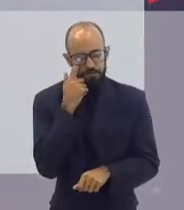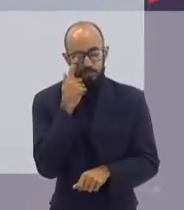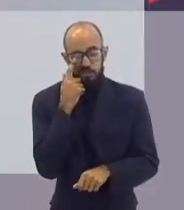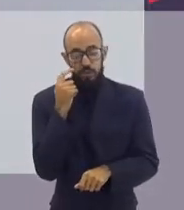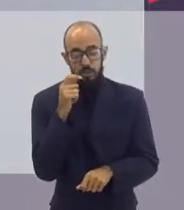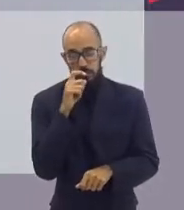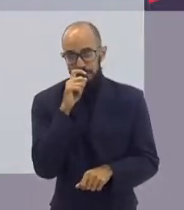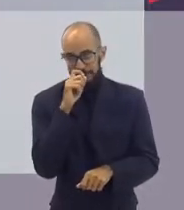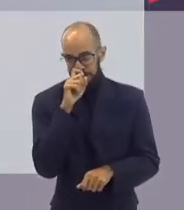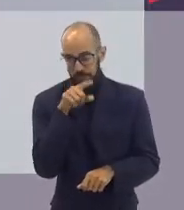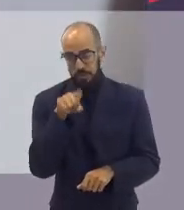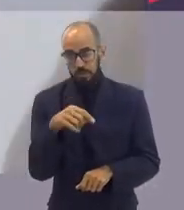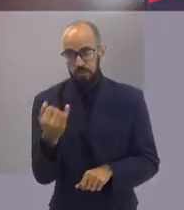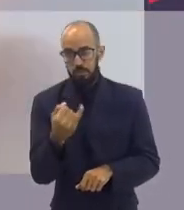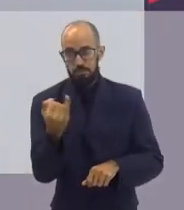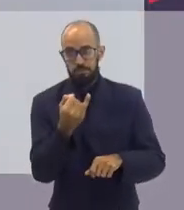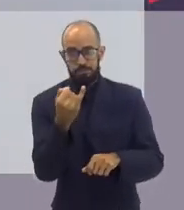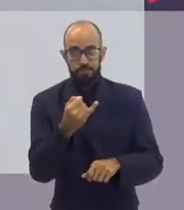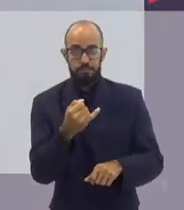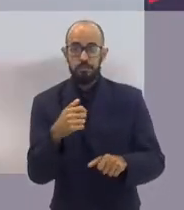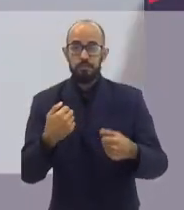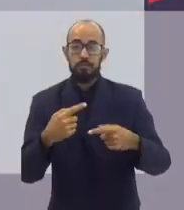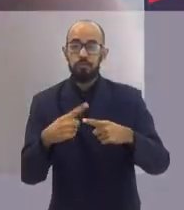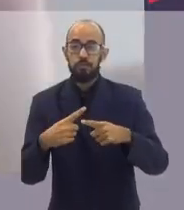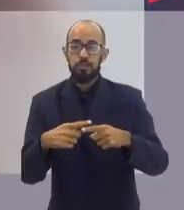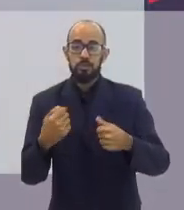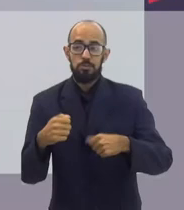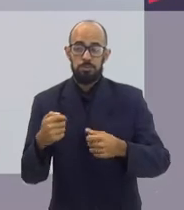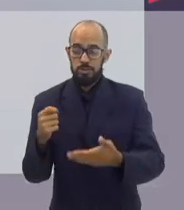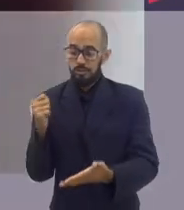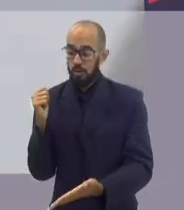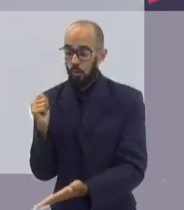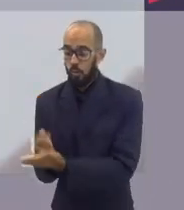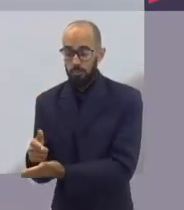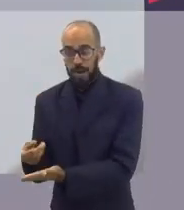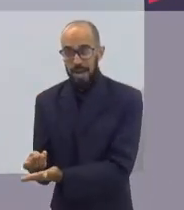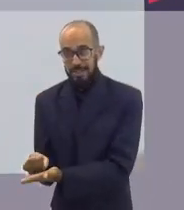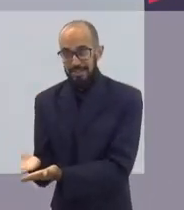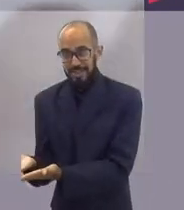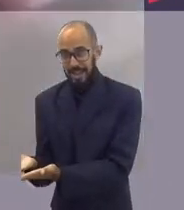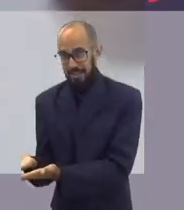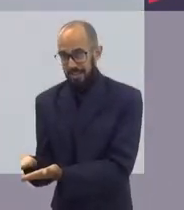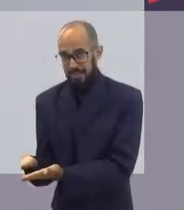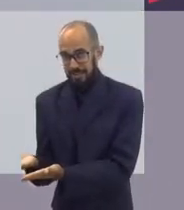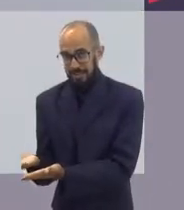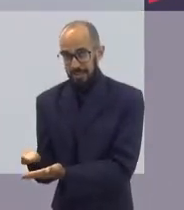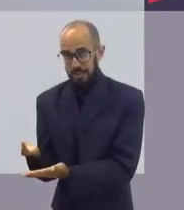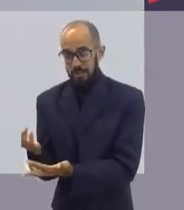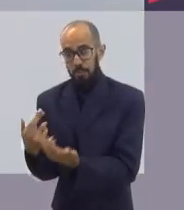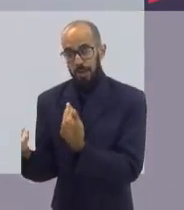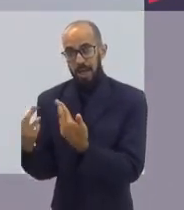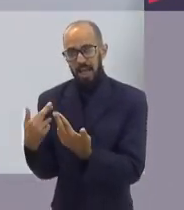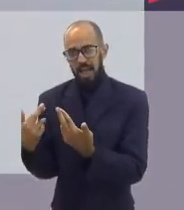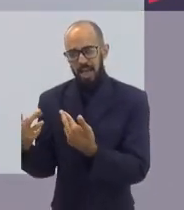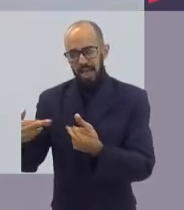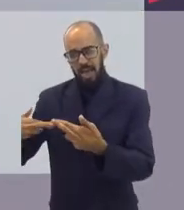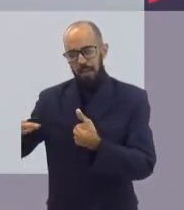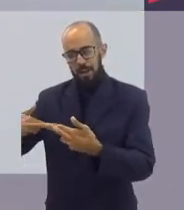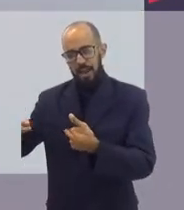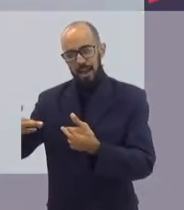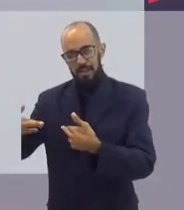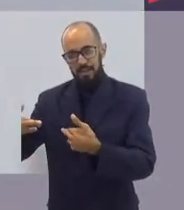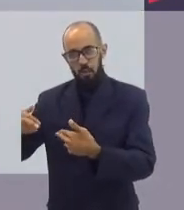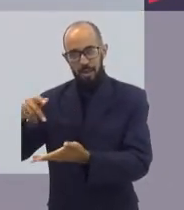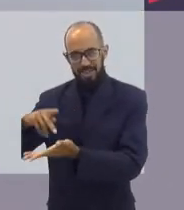que pegar as cartas, comprar as cartas, cada um tem um valor diferente, que tem uma relação com a realidade. Né?